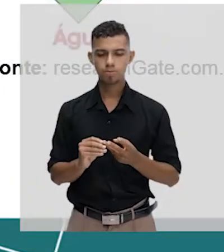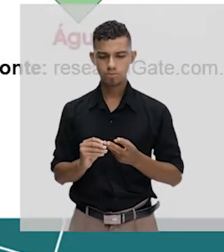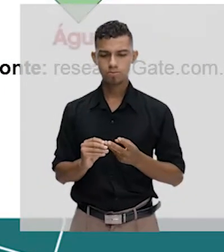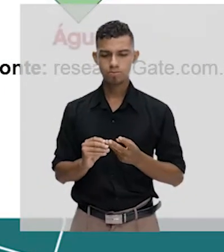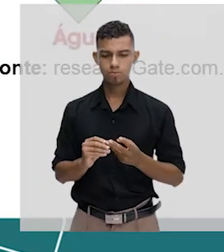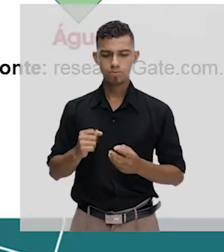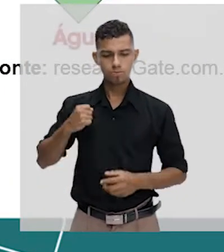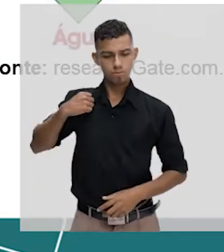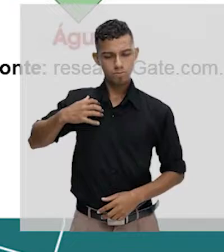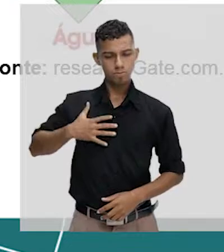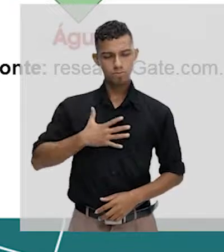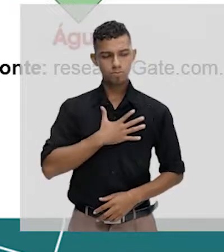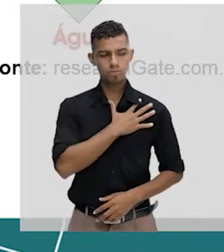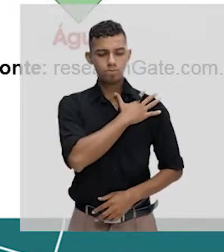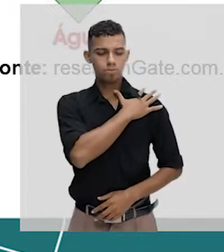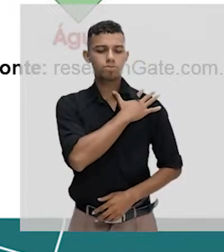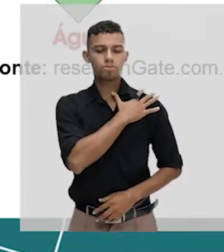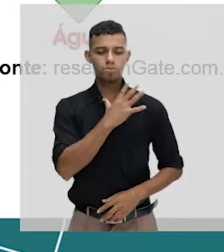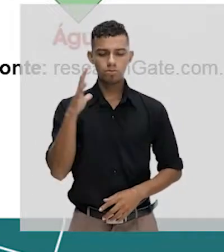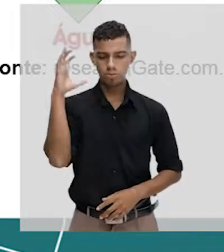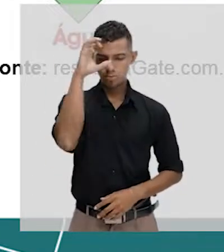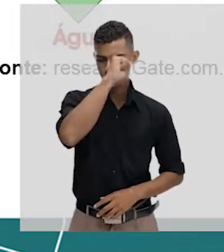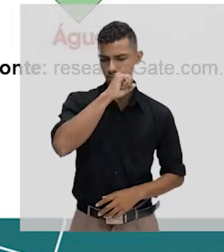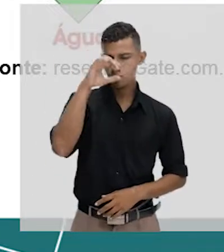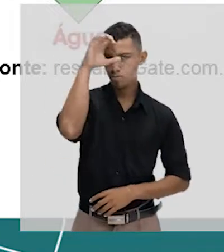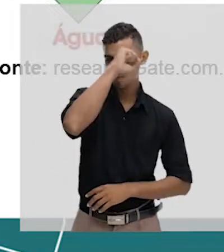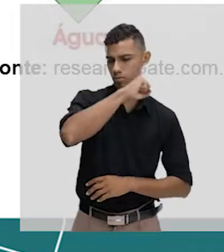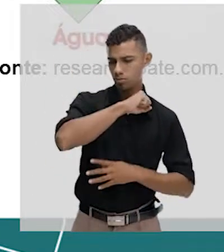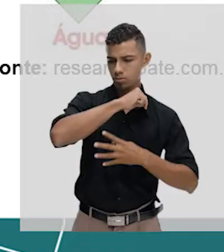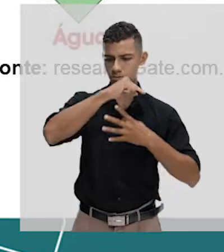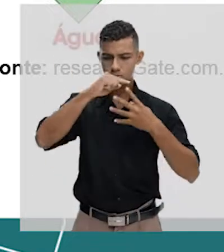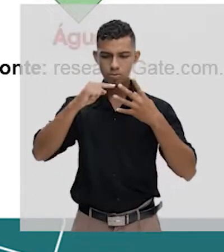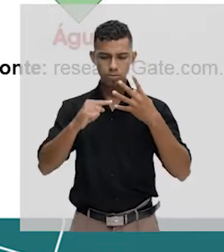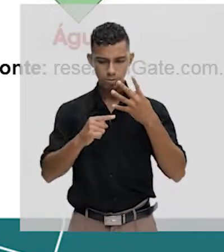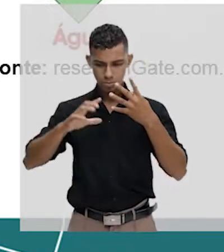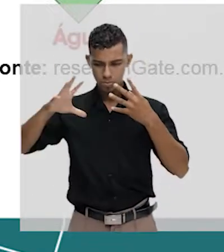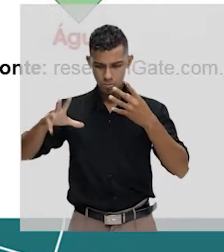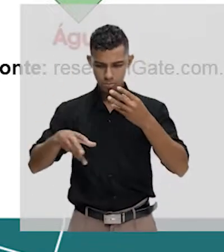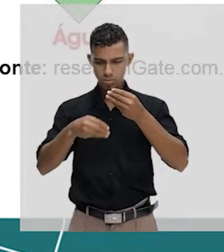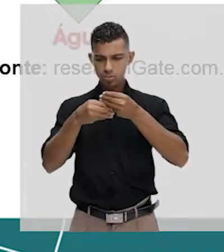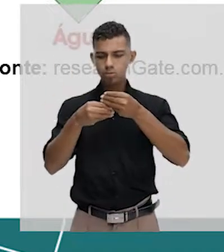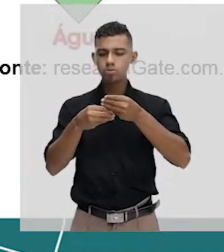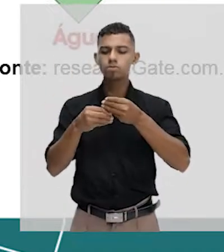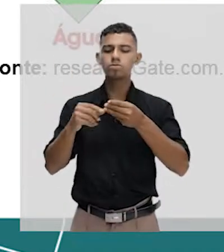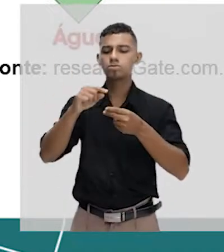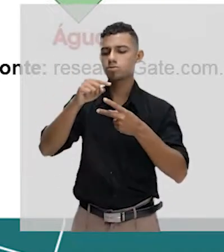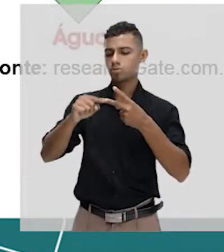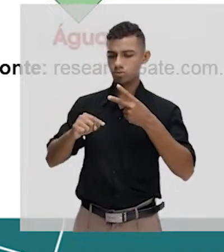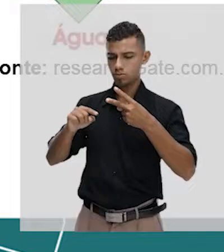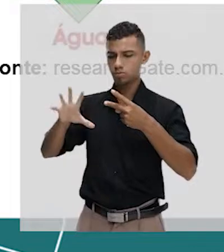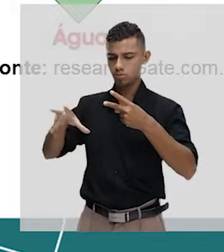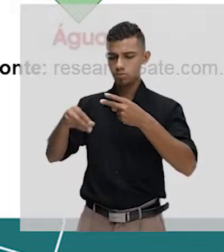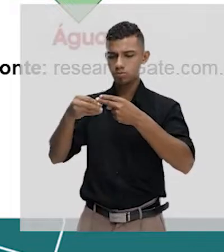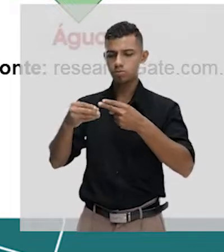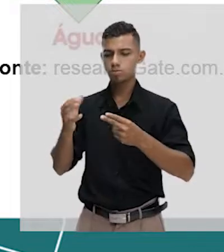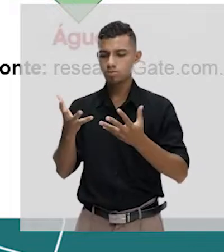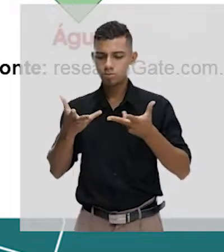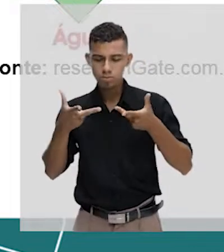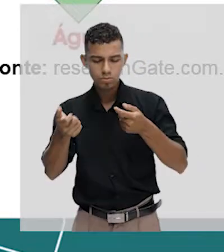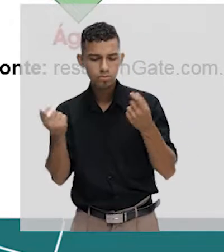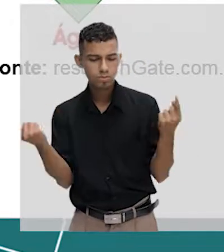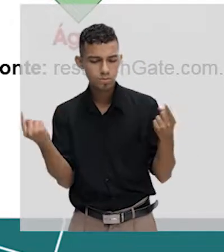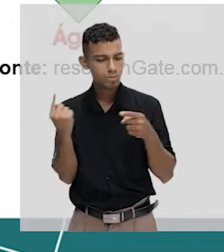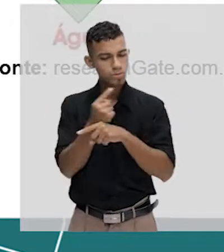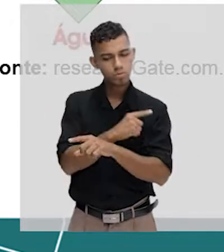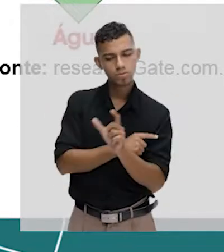Aristóteles aprimorou a ideia dos 4 elementos, associando a cada um deles duas qualidades